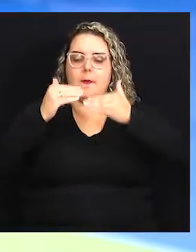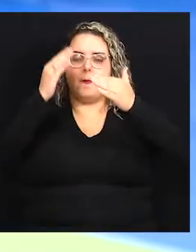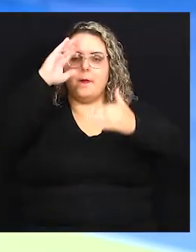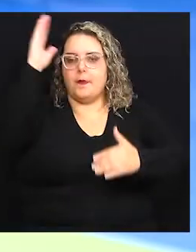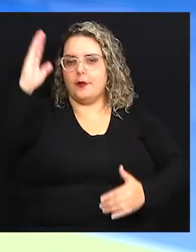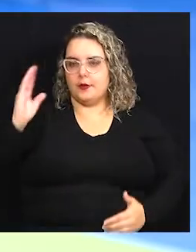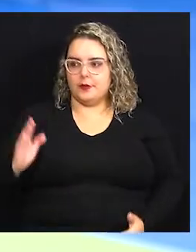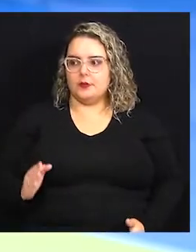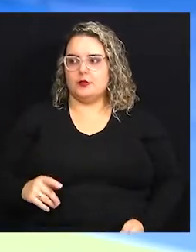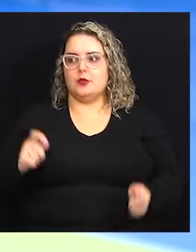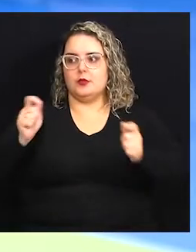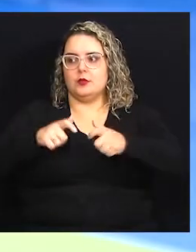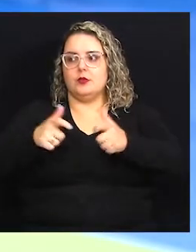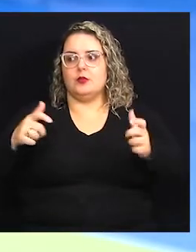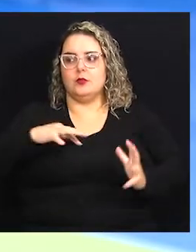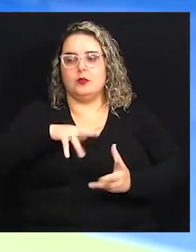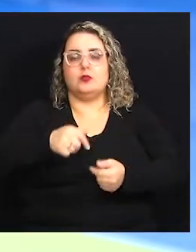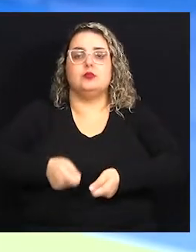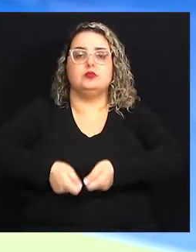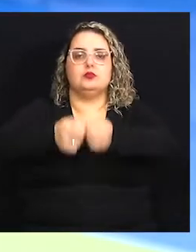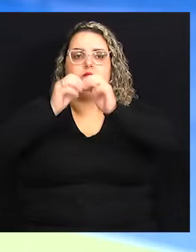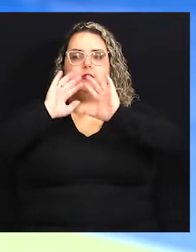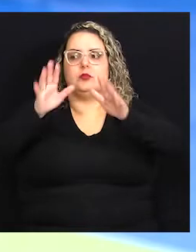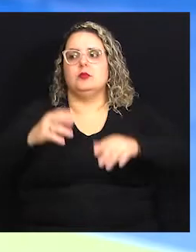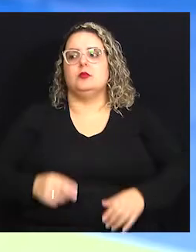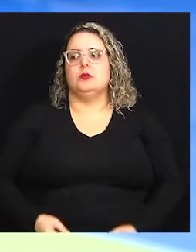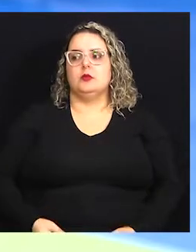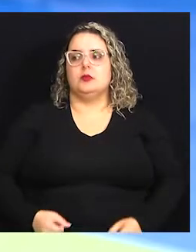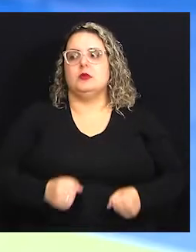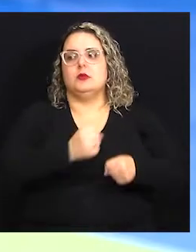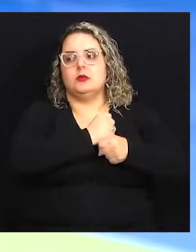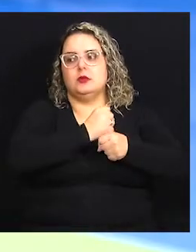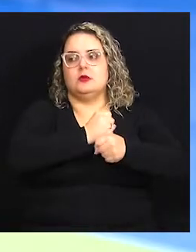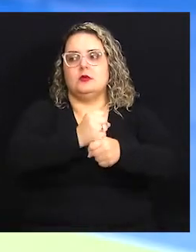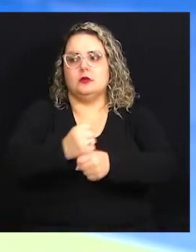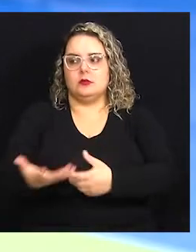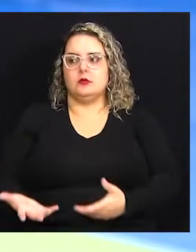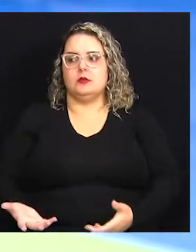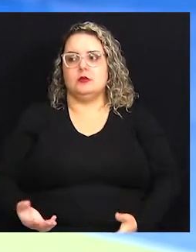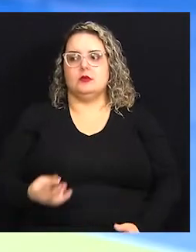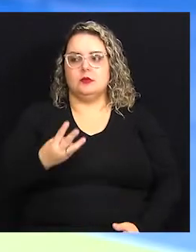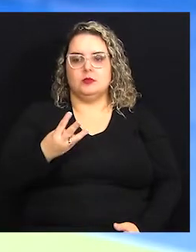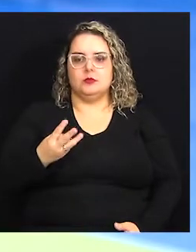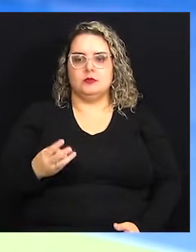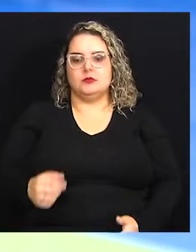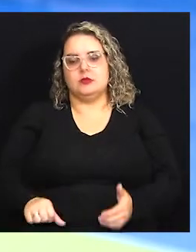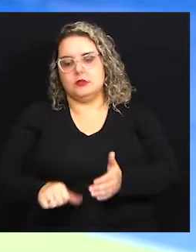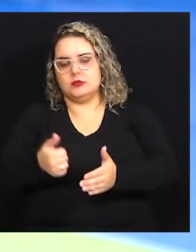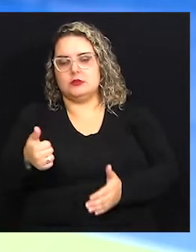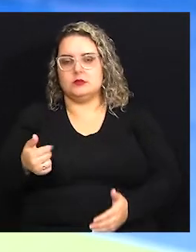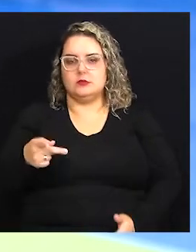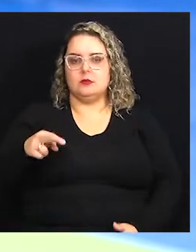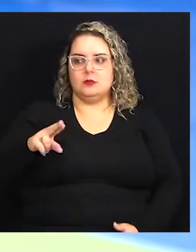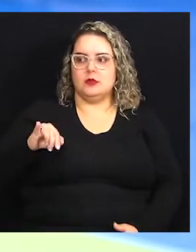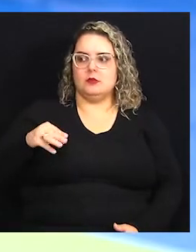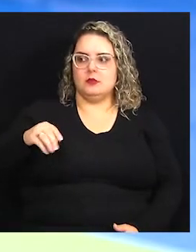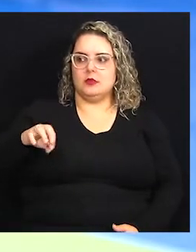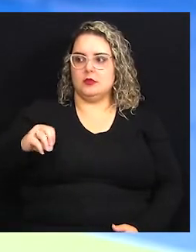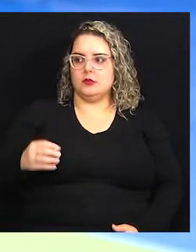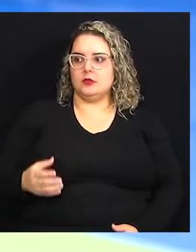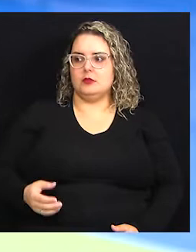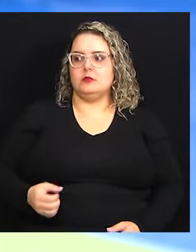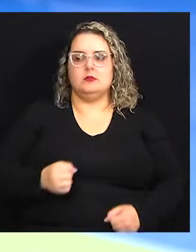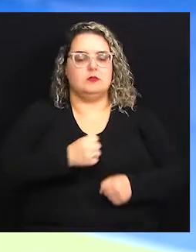uma das potências mundiais no vôlei, que já faz anos que nós estamos entre os 3 primeiros. Durante um bom tempo foi uma